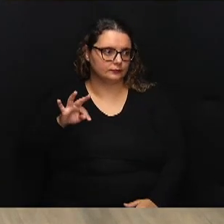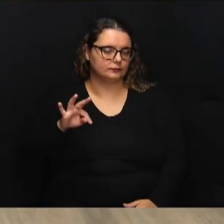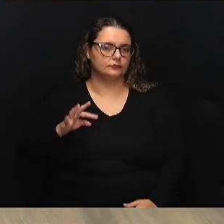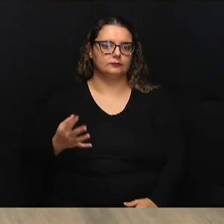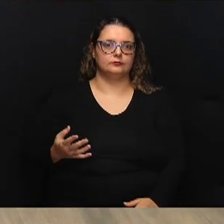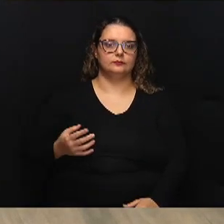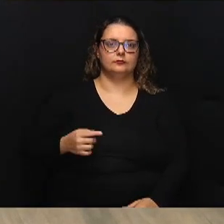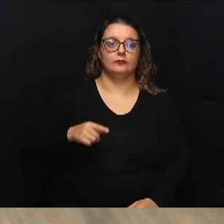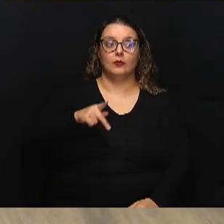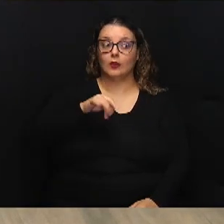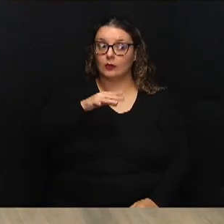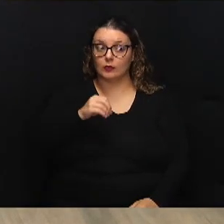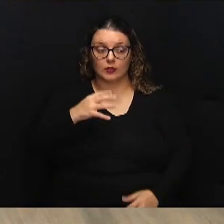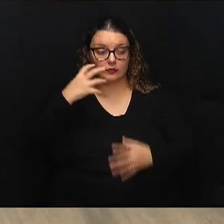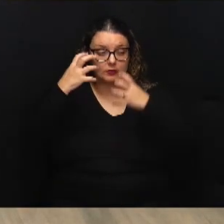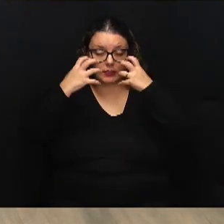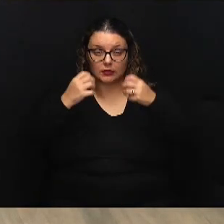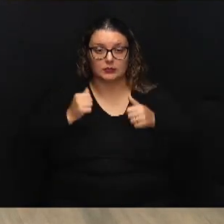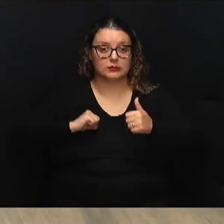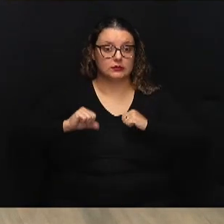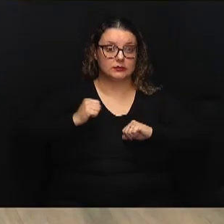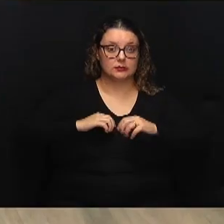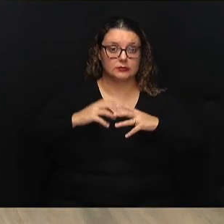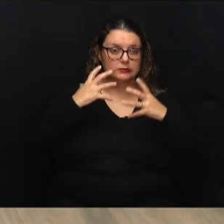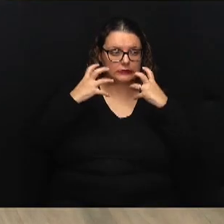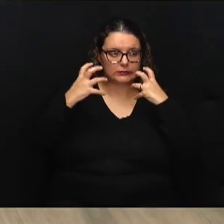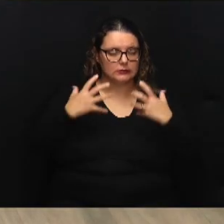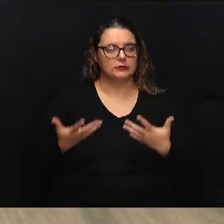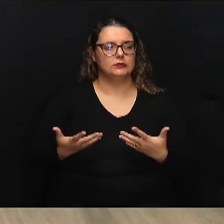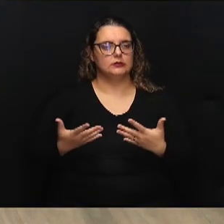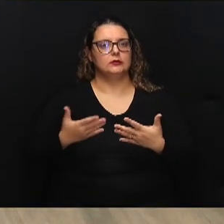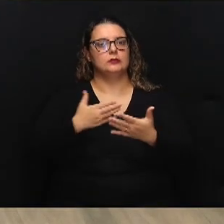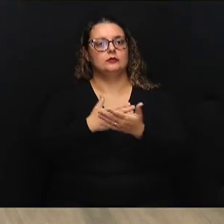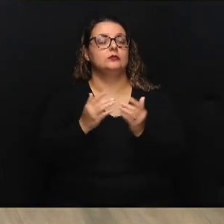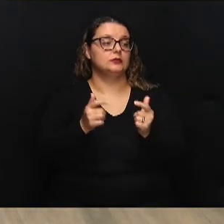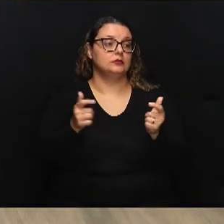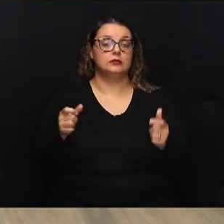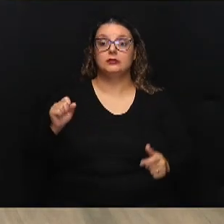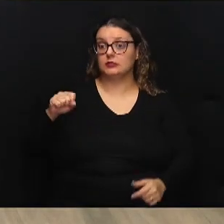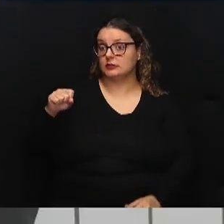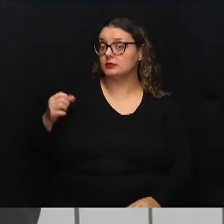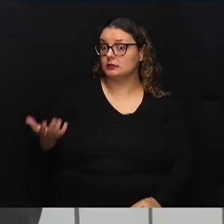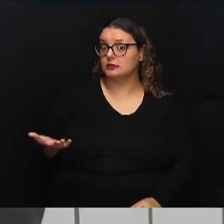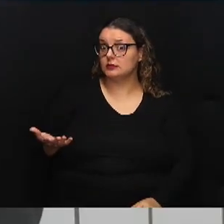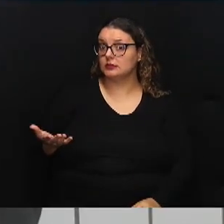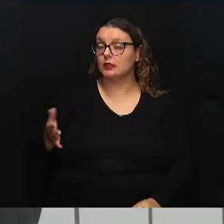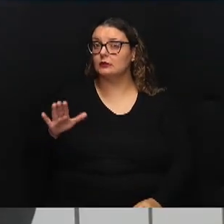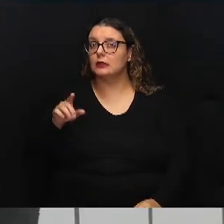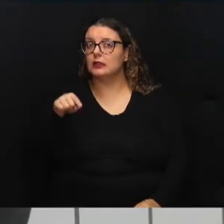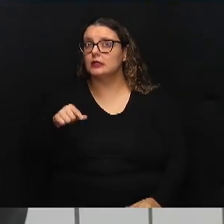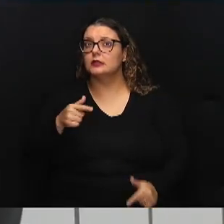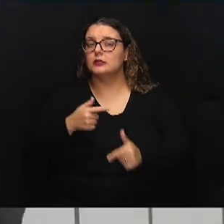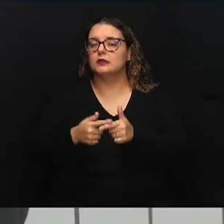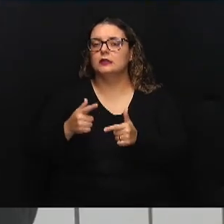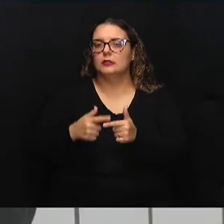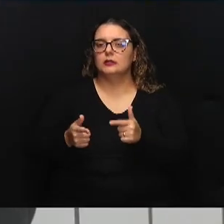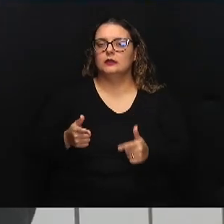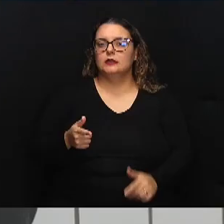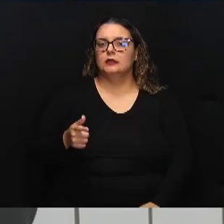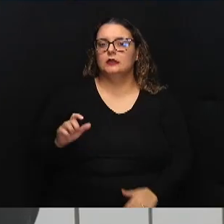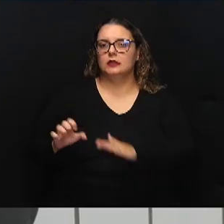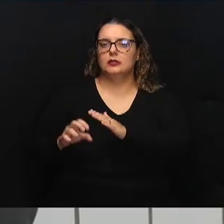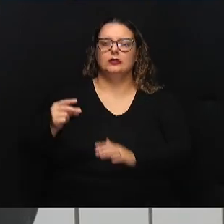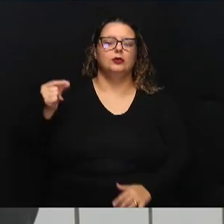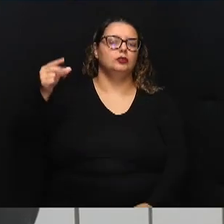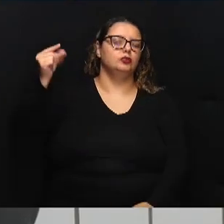de estresse, ansiedade, isso começou a aumentar muito, né? Sim, mas esse problema na empresa já existe há